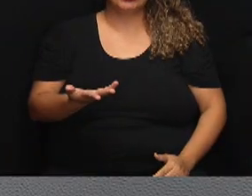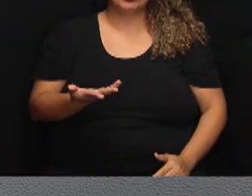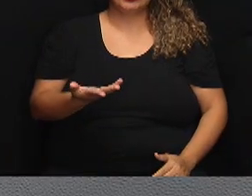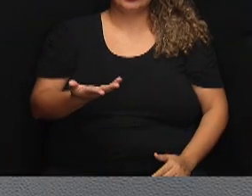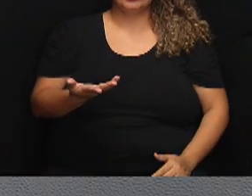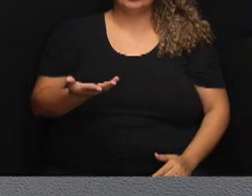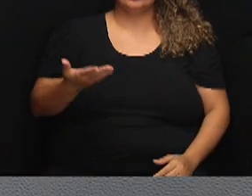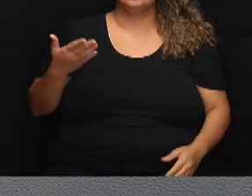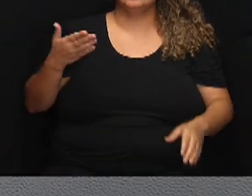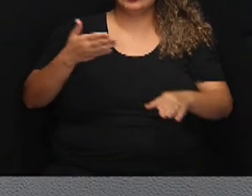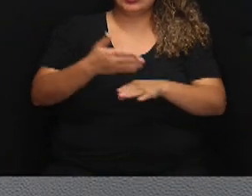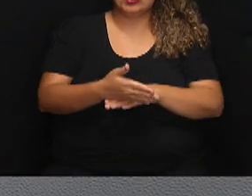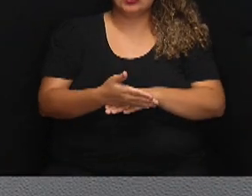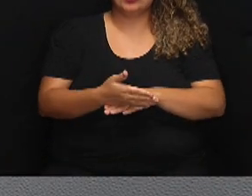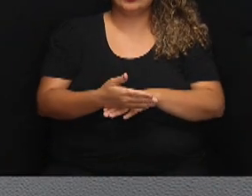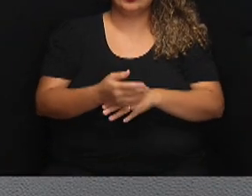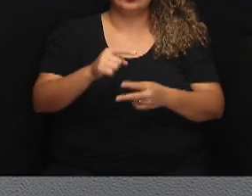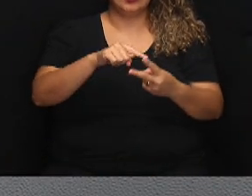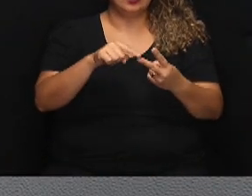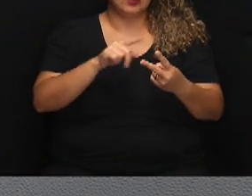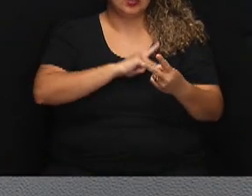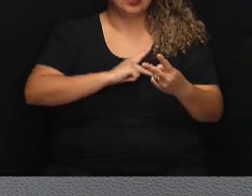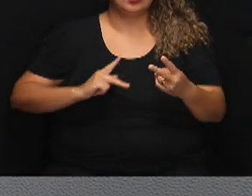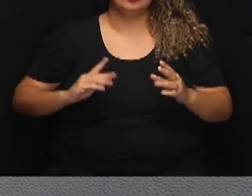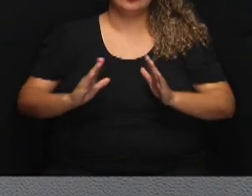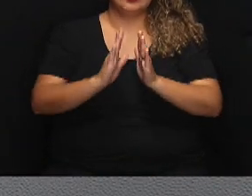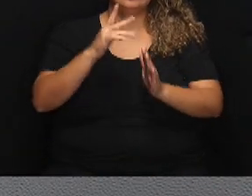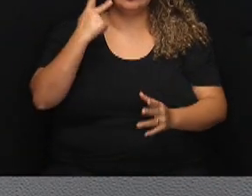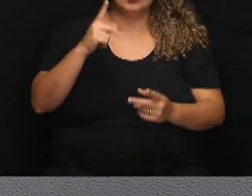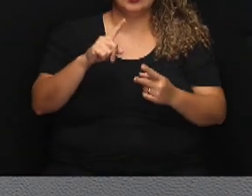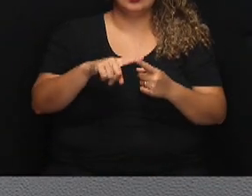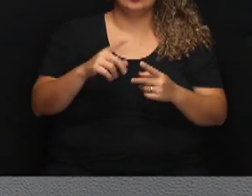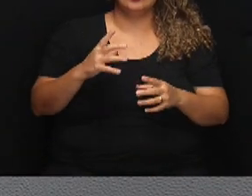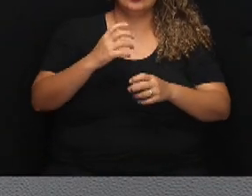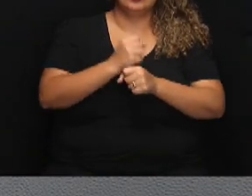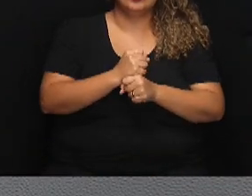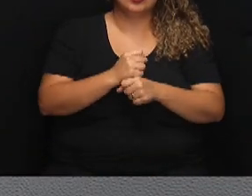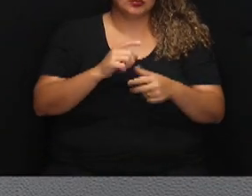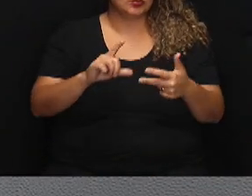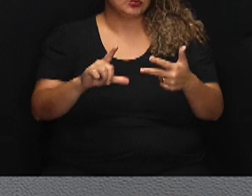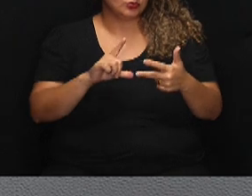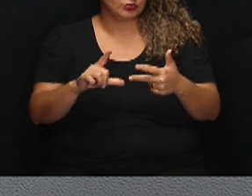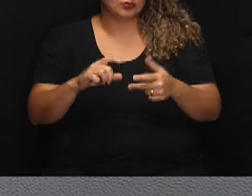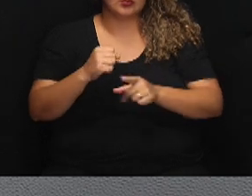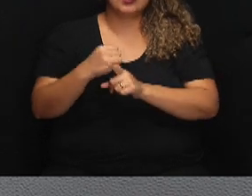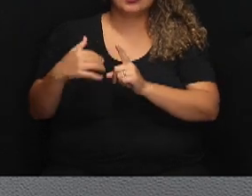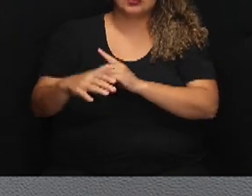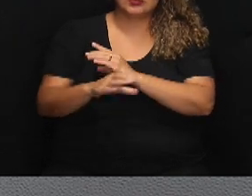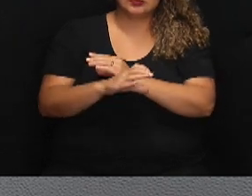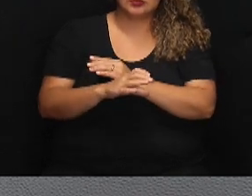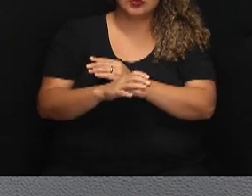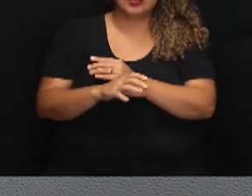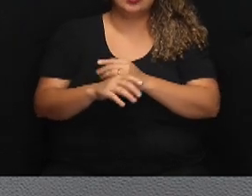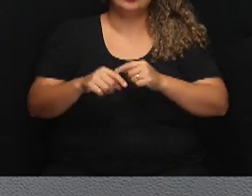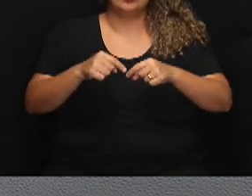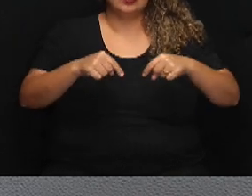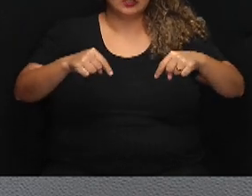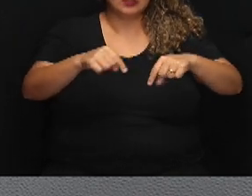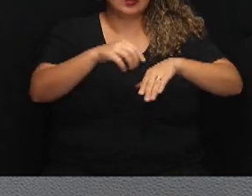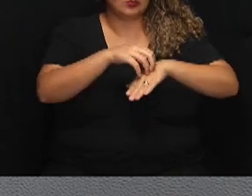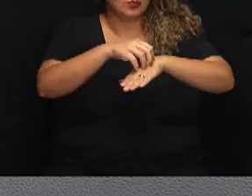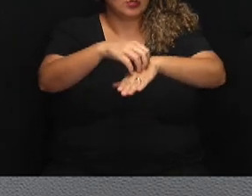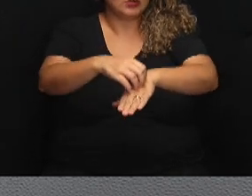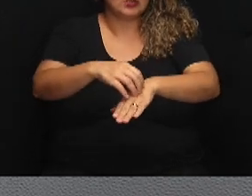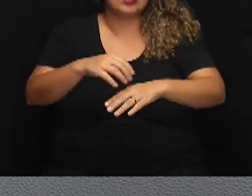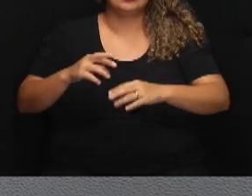gente participa, sou presidente de 2 frentes parlamentares, que é a junção do Legislativo com a sociedade civil. A gente faz gabinete na rua,